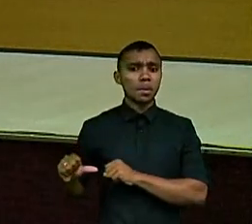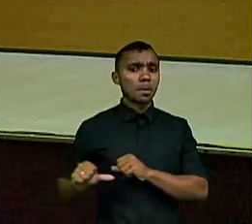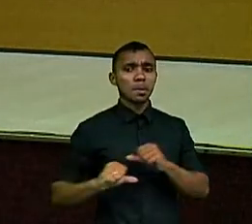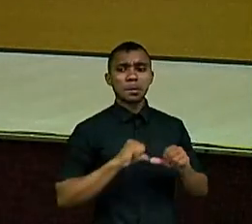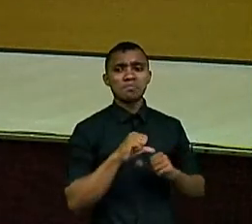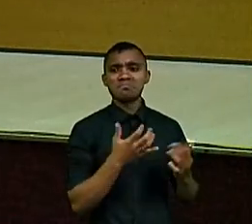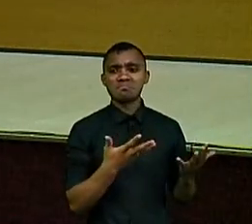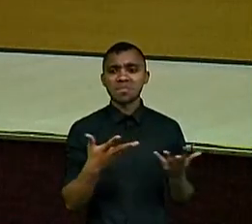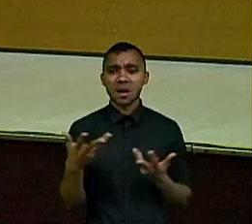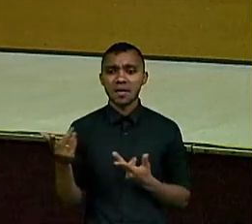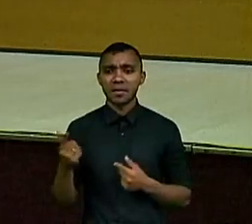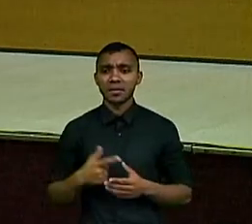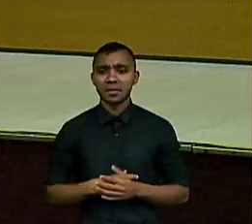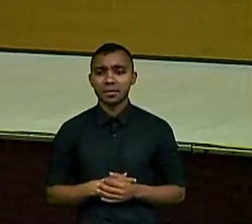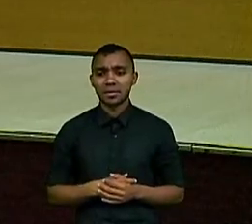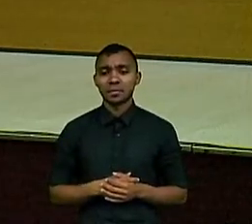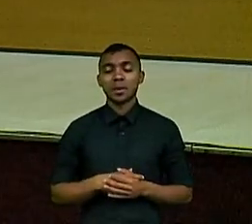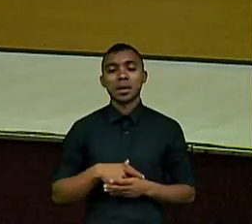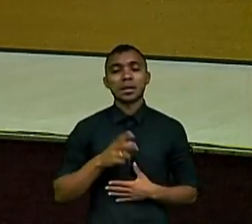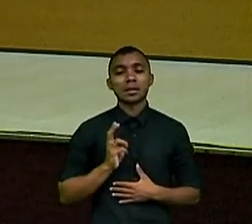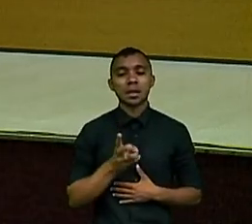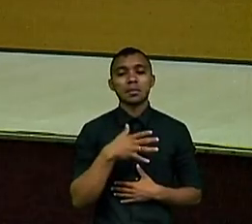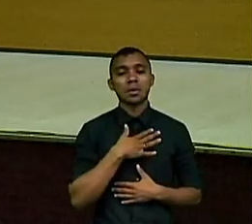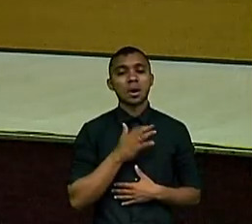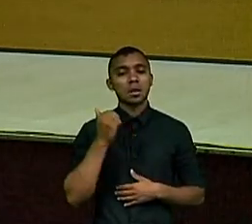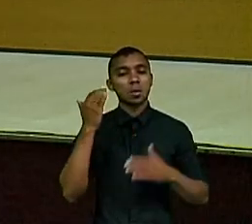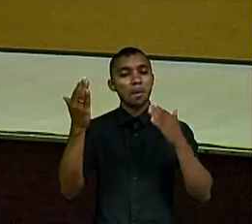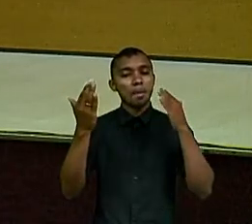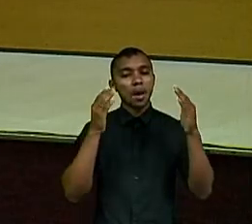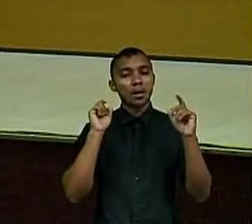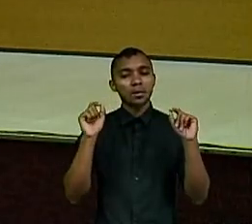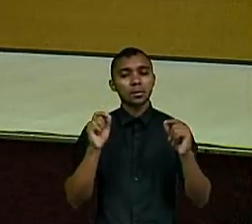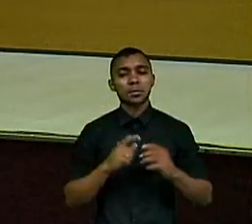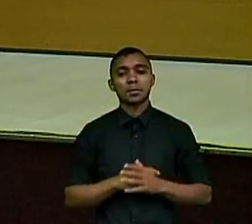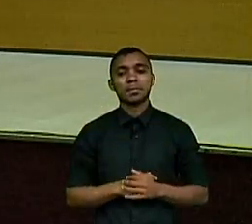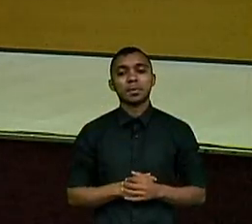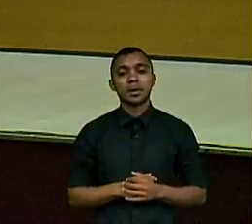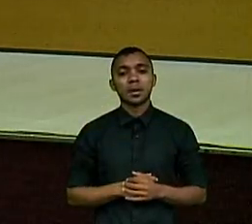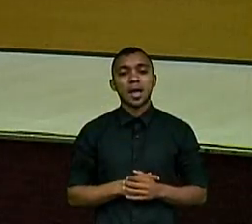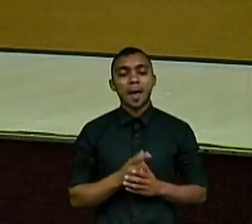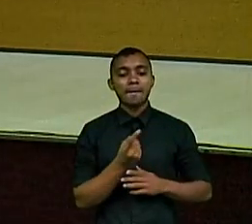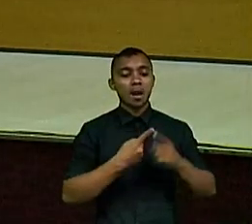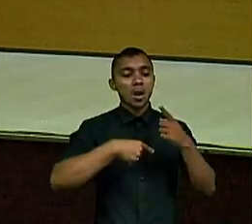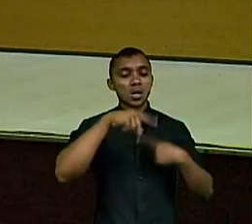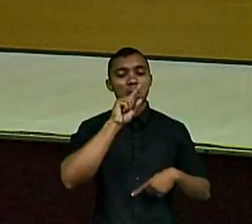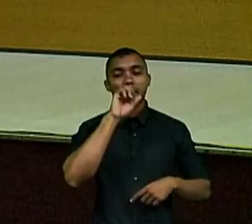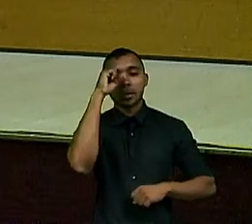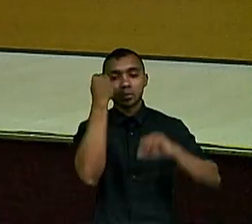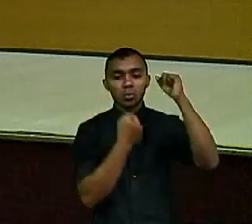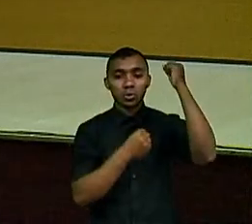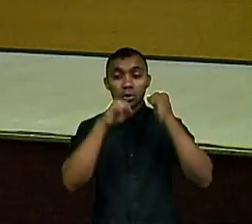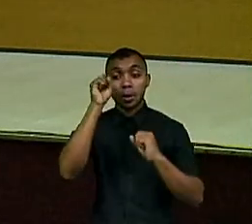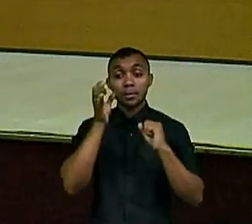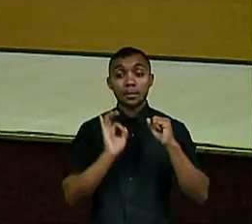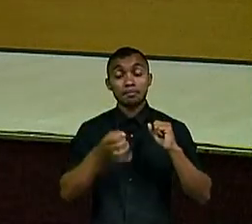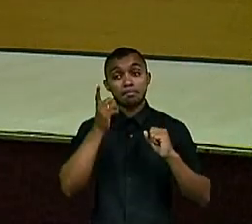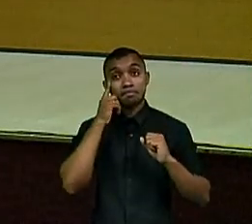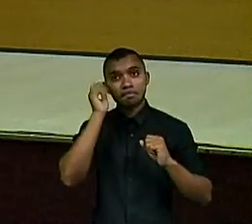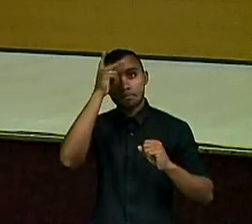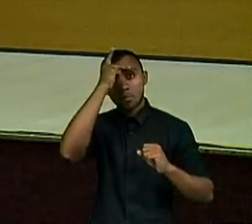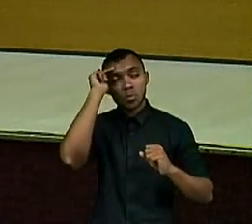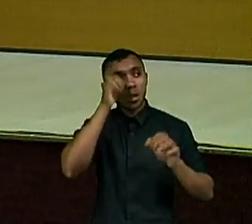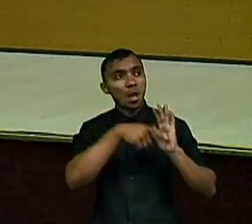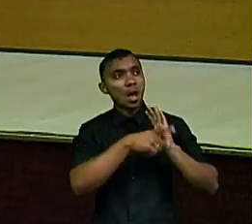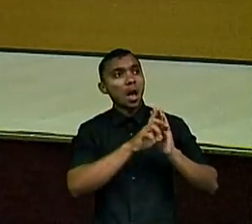eu faço sempre analogia que eu acho pertinente antes da Revolução Industrial o ser humano olhava para